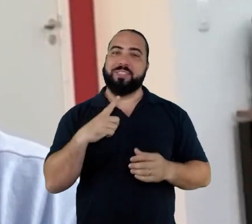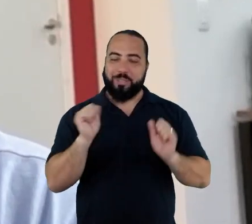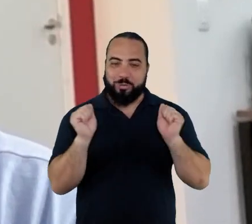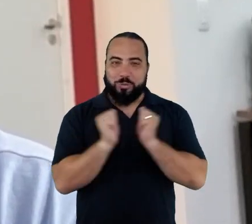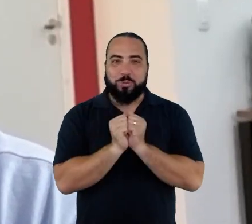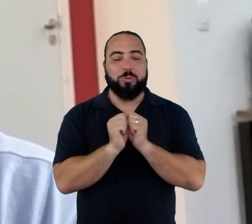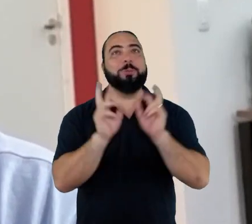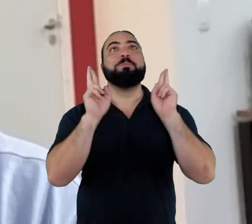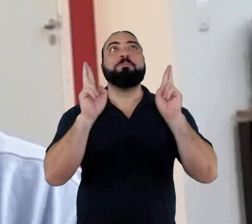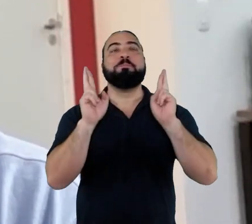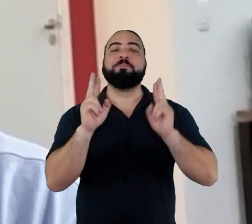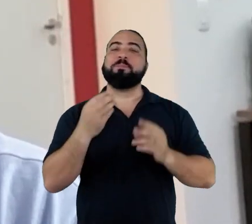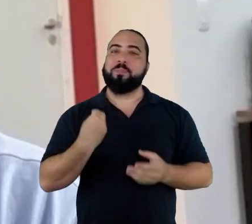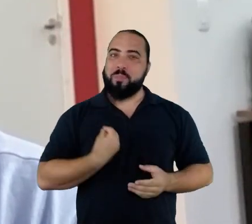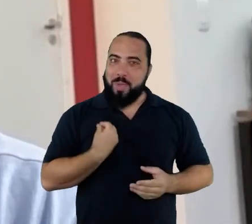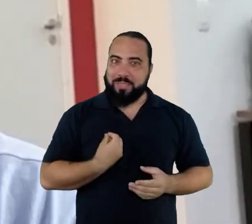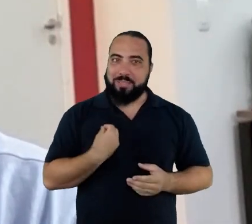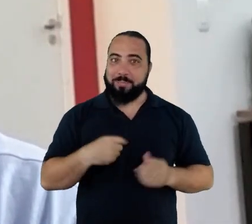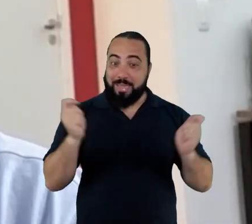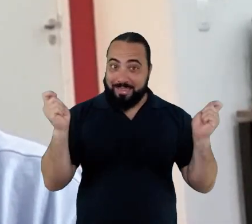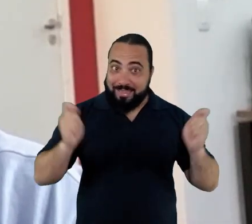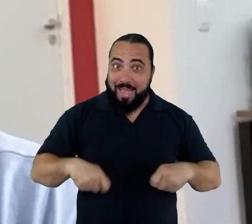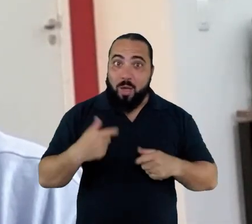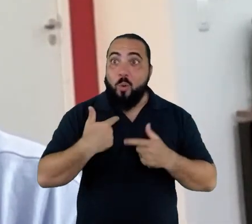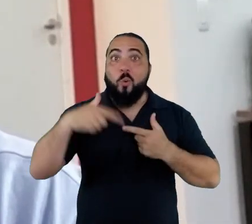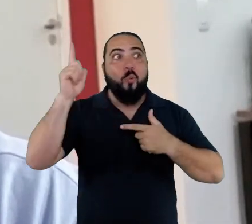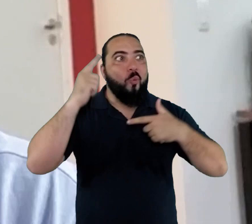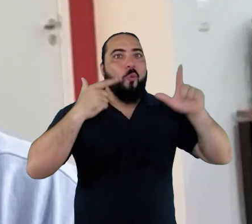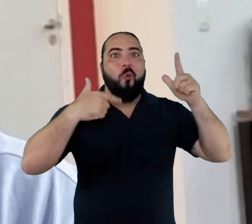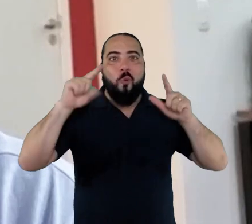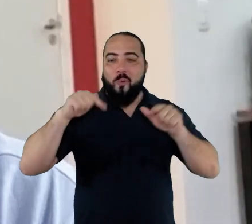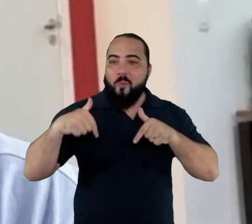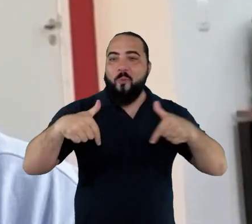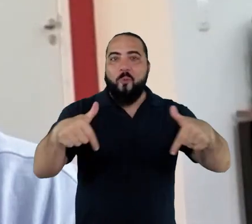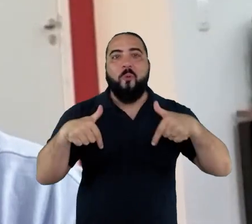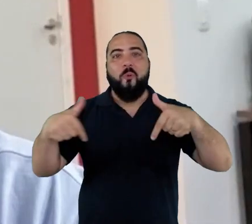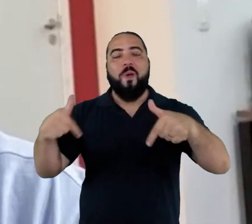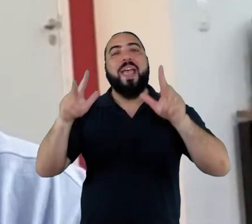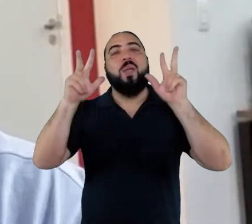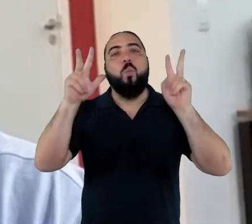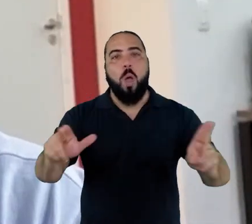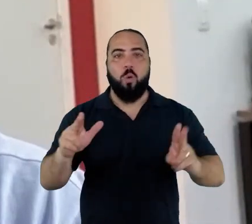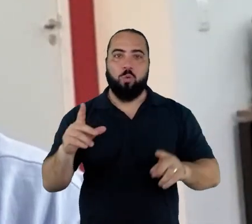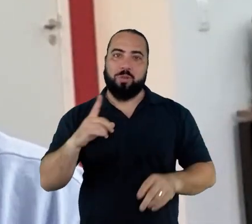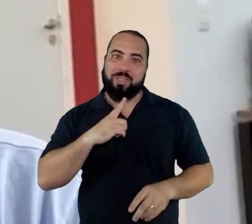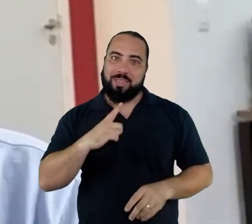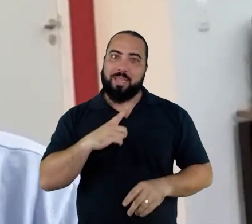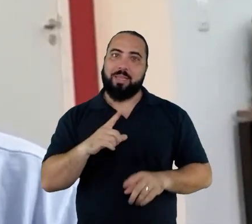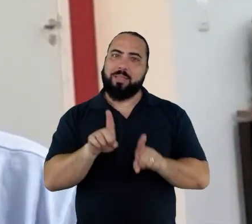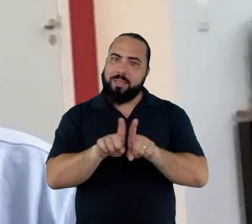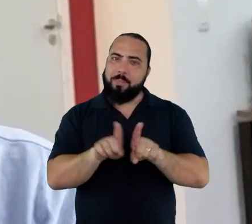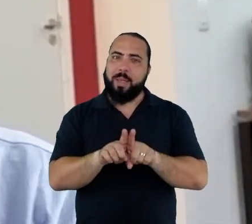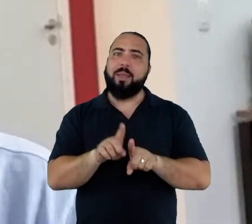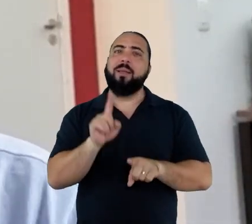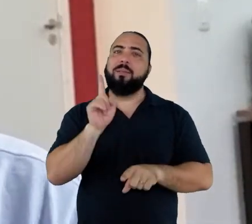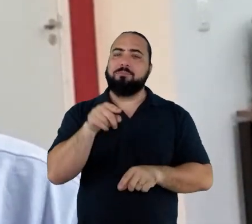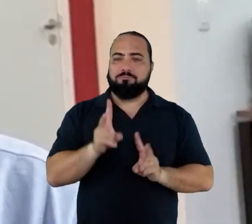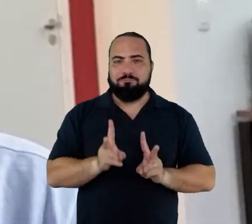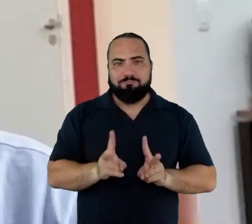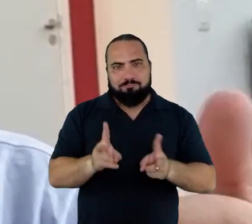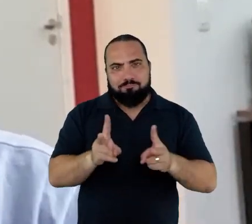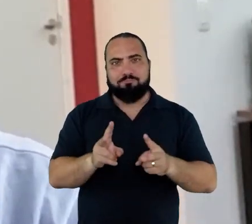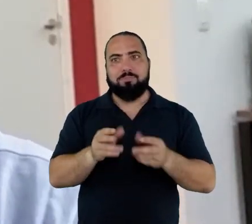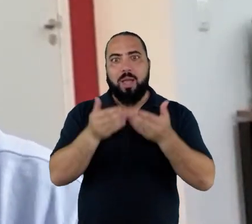e esperamos podermos participar de outras iniciativas iguais a essa, além de